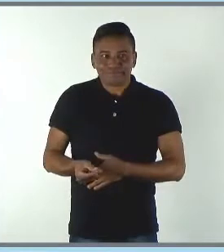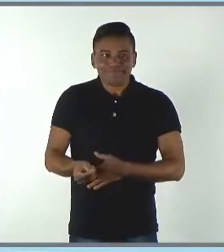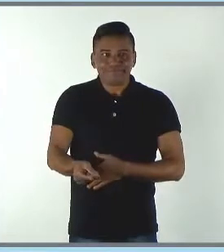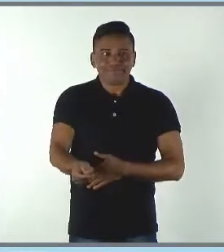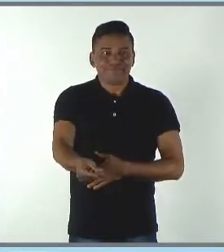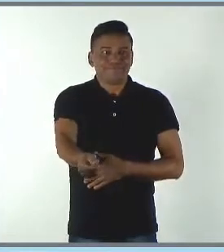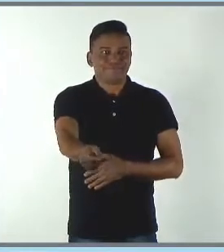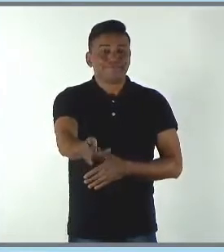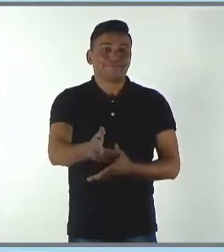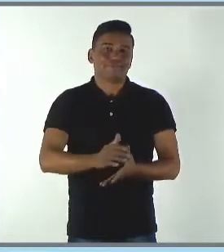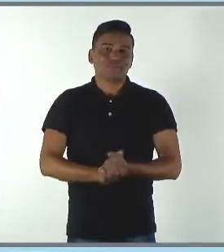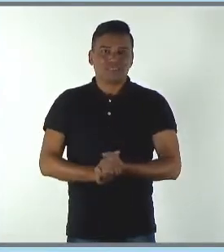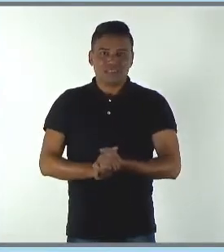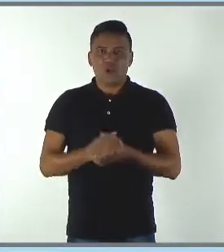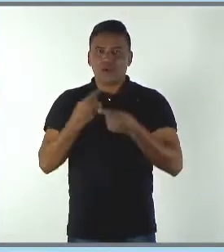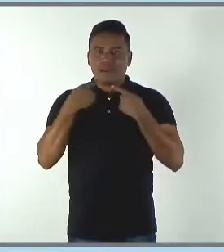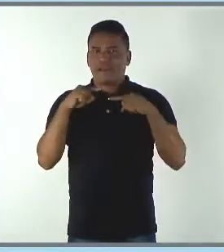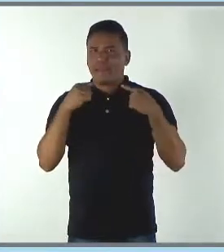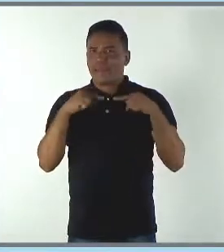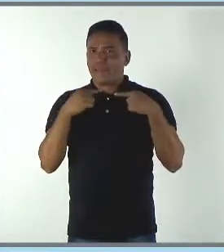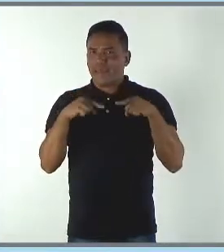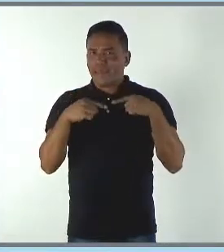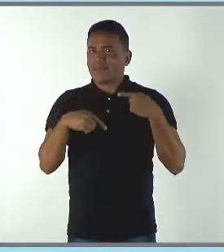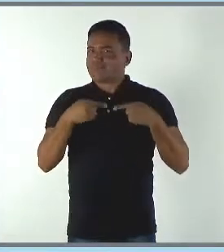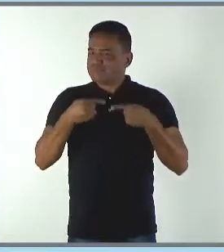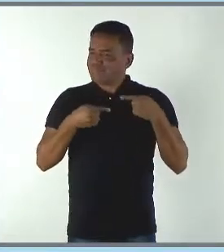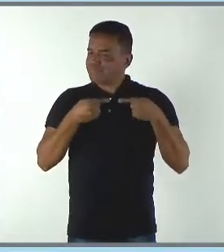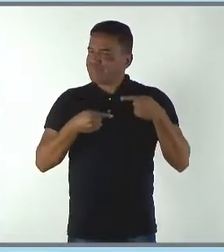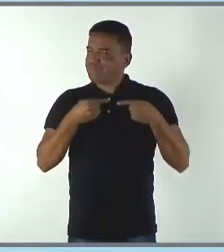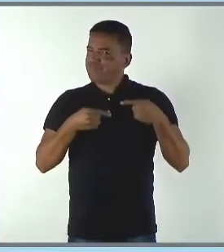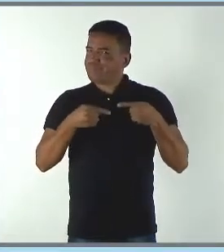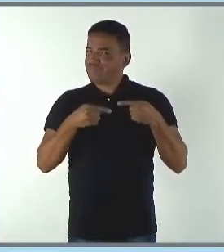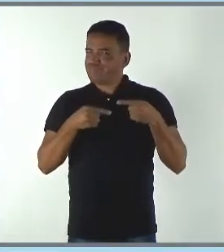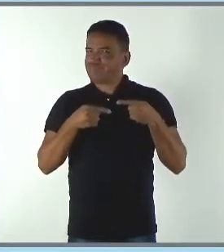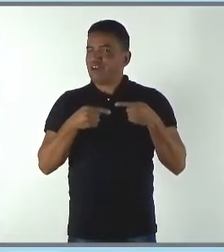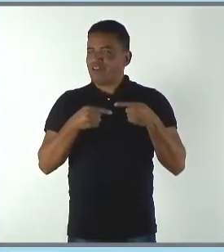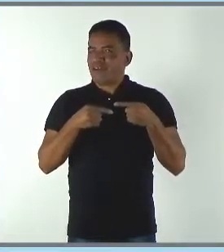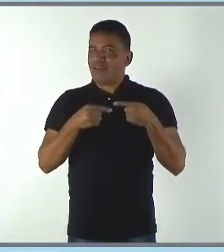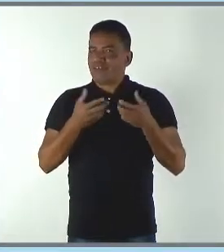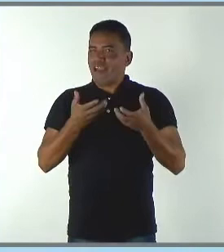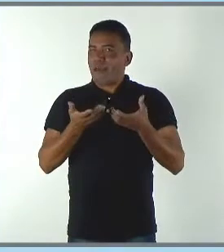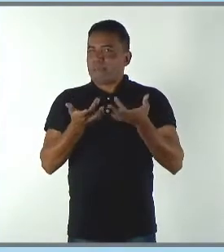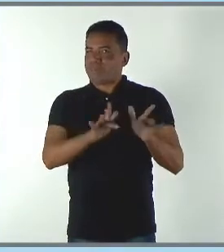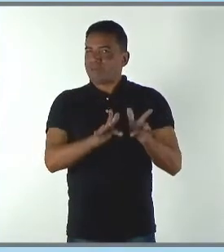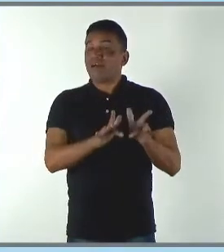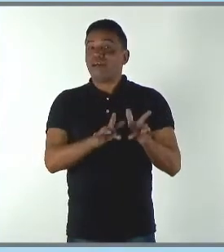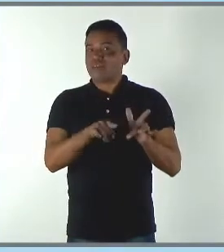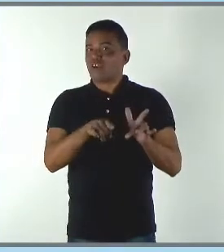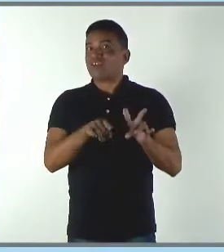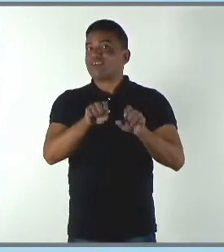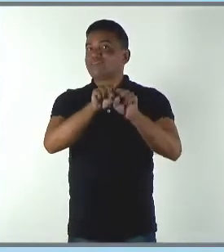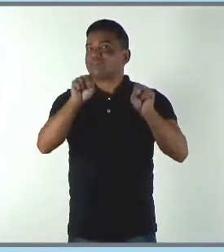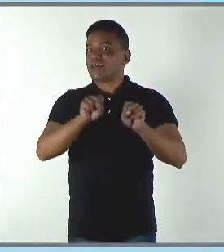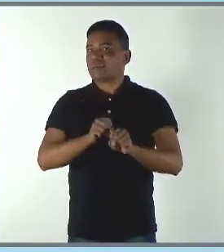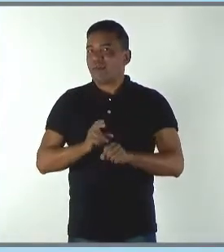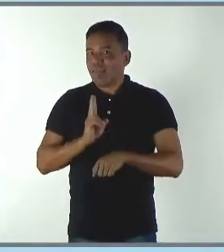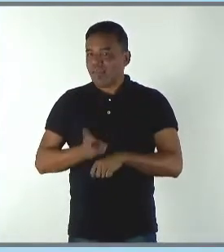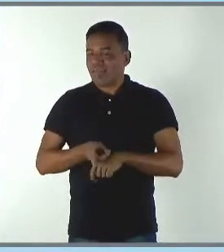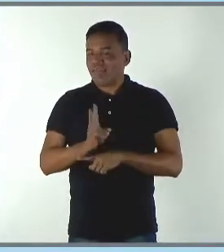críticas, debates, ações contrárias, esse sistema perdurou. E se ele perdurou é porque havia